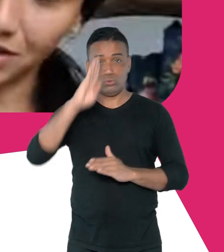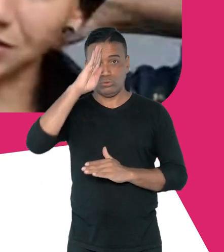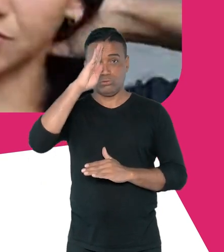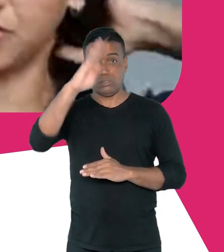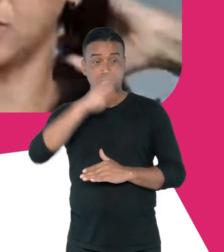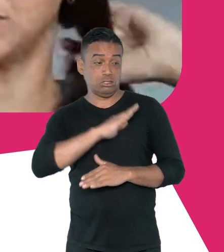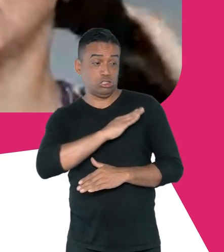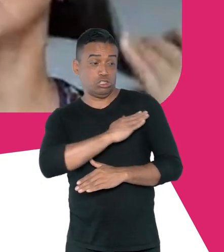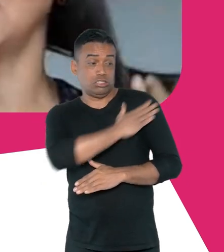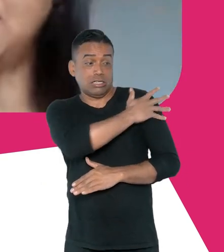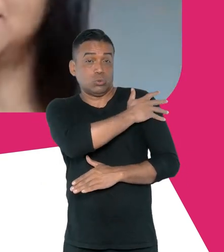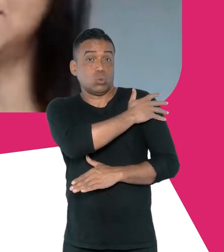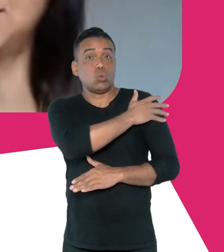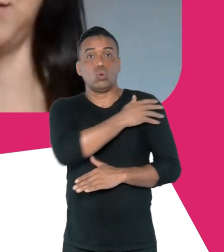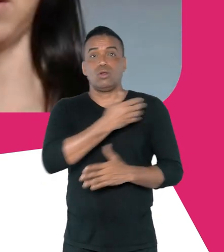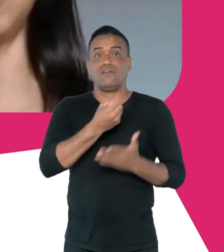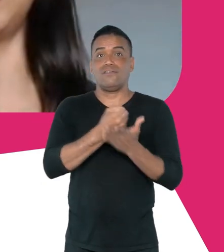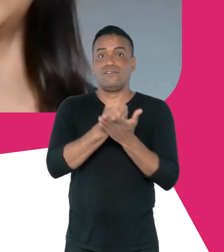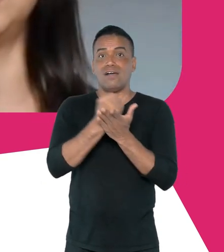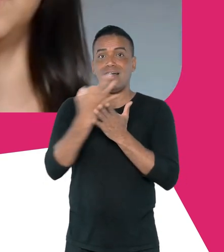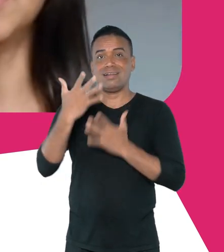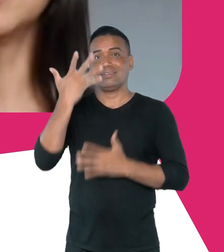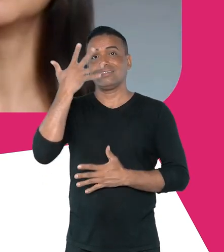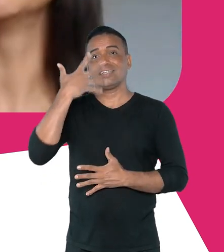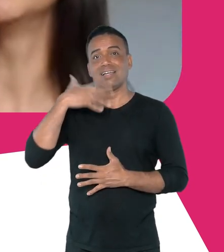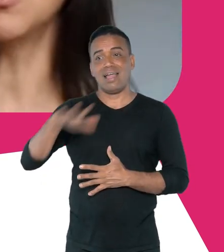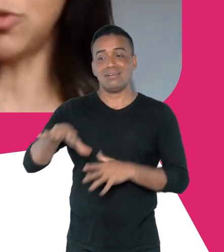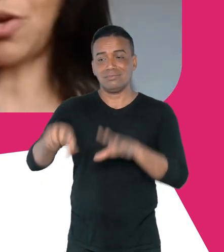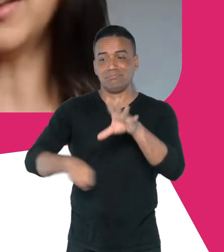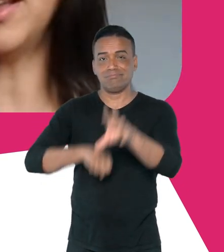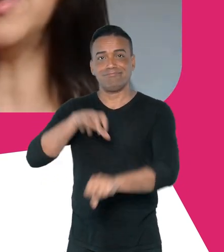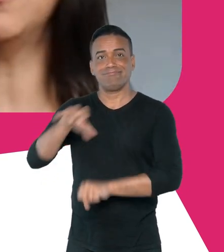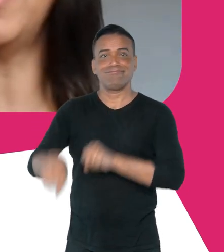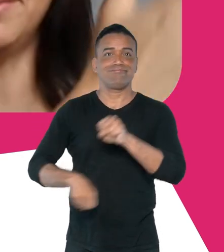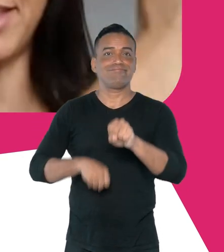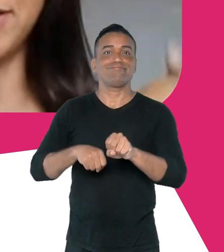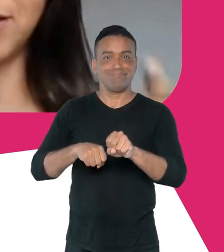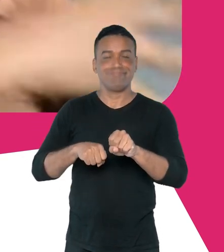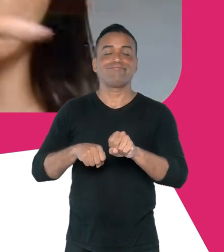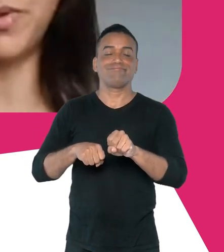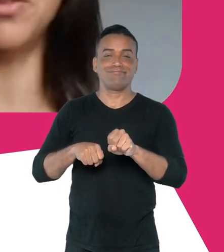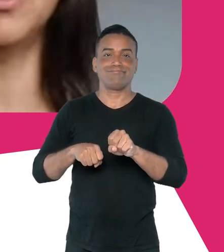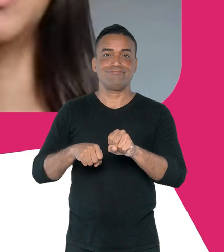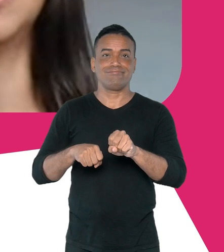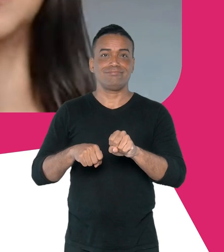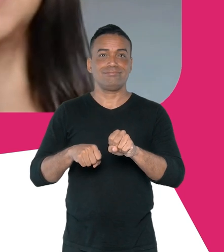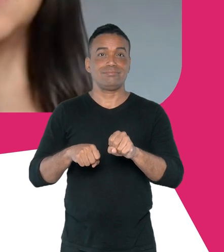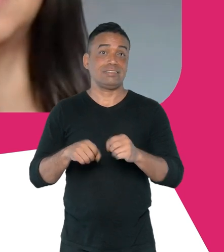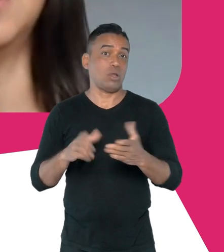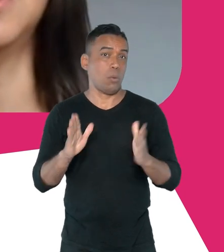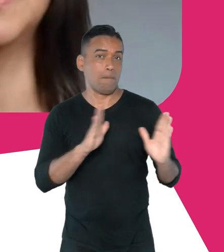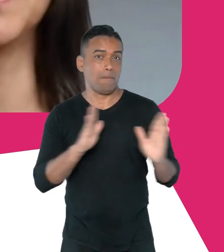muitas crianças foram sequestradas, então a gente não só, né, vem desde lá do período